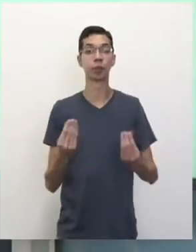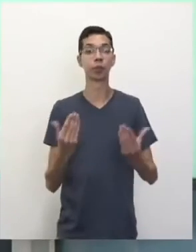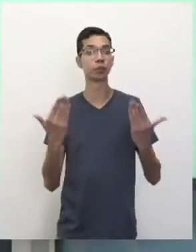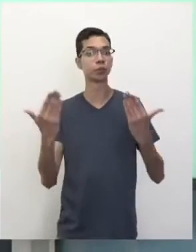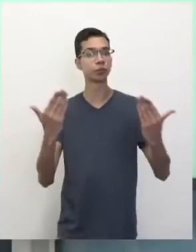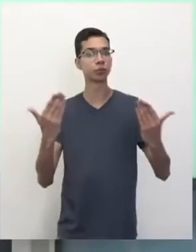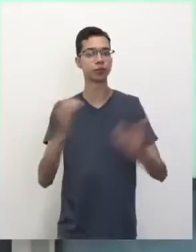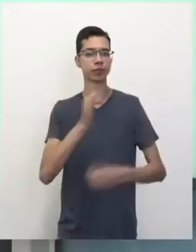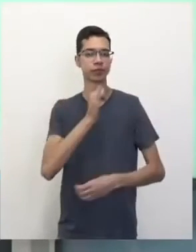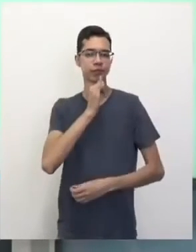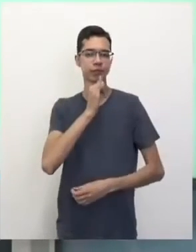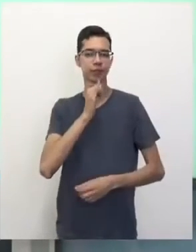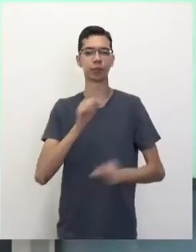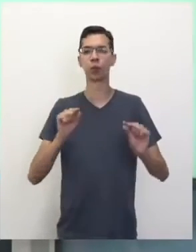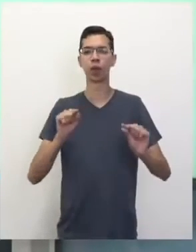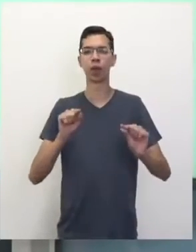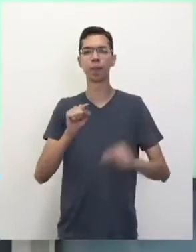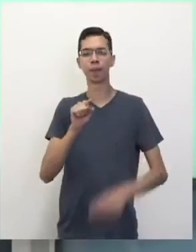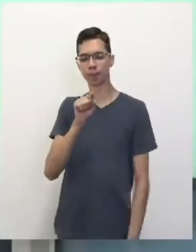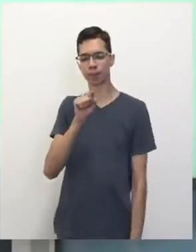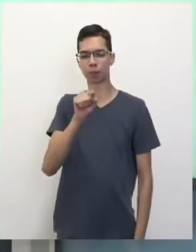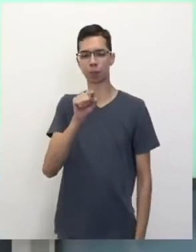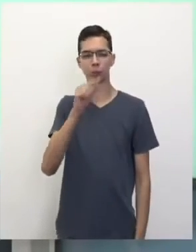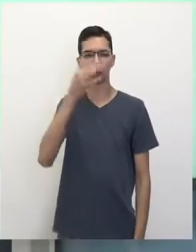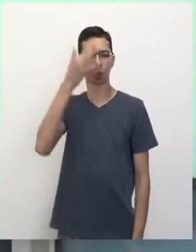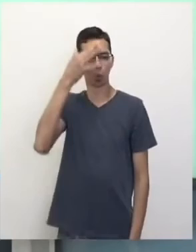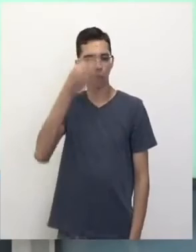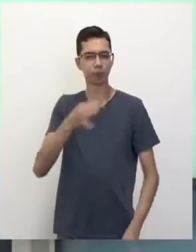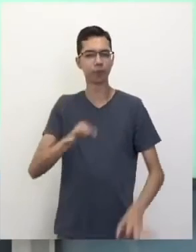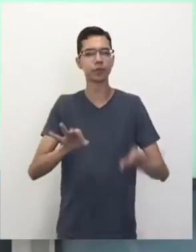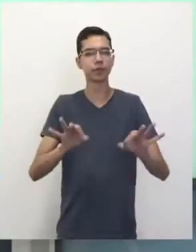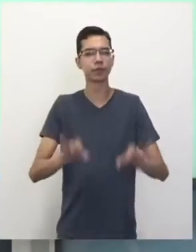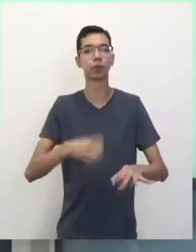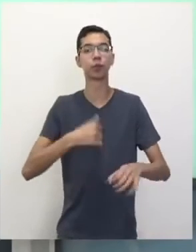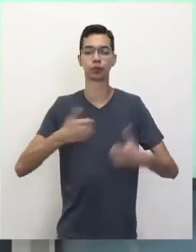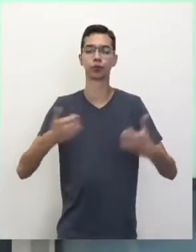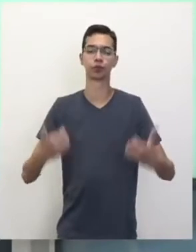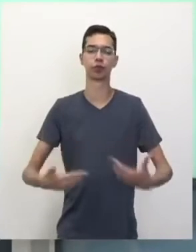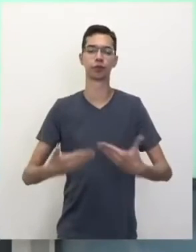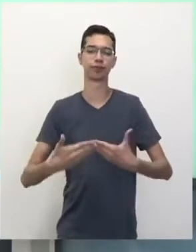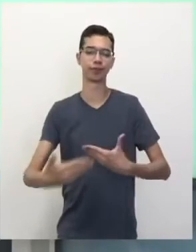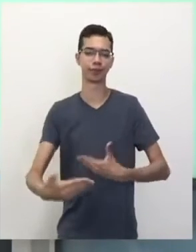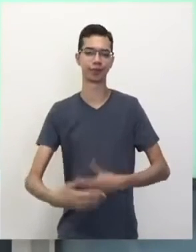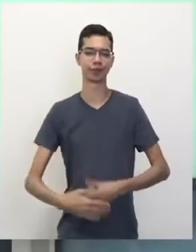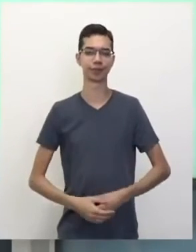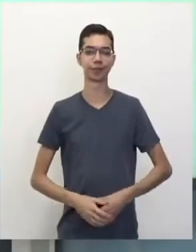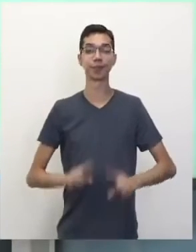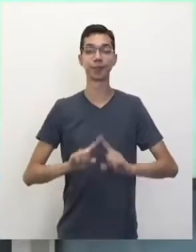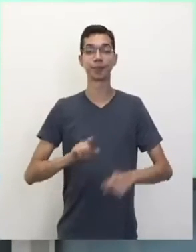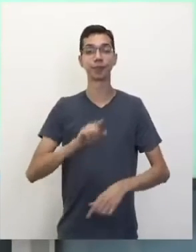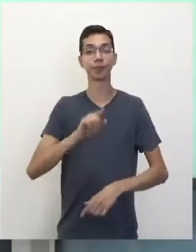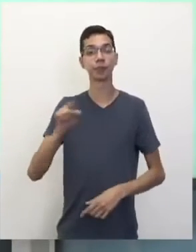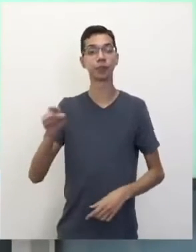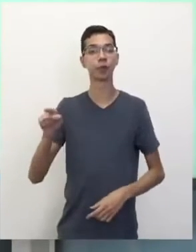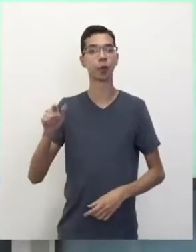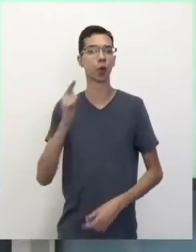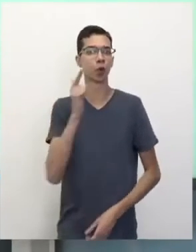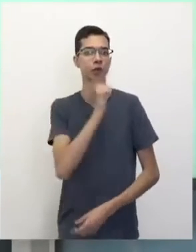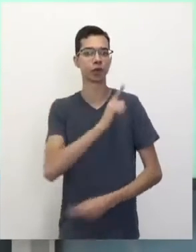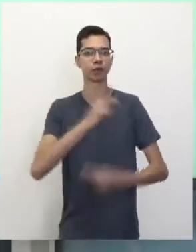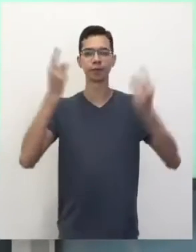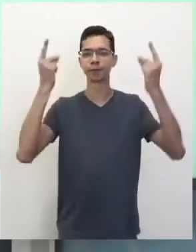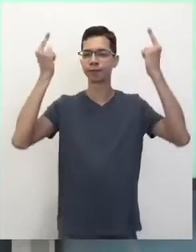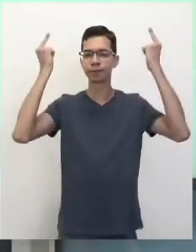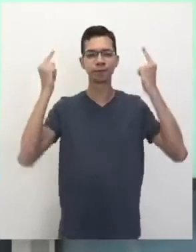do eixo, do que é o ponto. Vou explicar um pouquinho aí ao longo dessa atividade, mas a ideia aí vocês conseguem matar a questão, né?